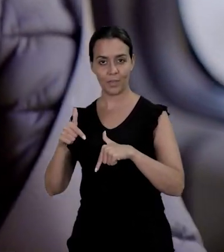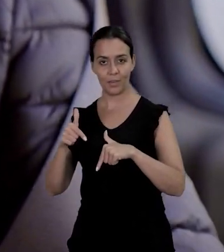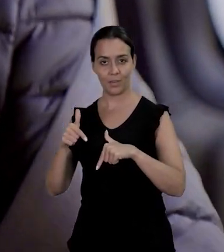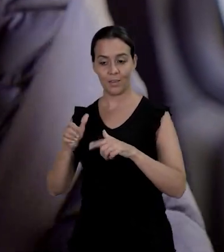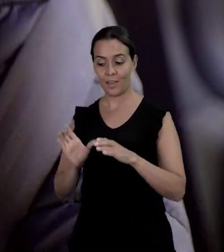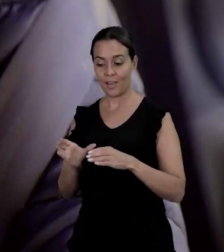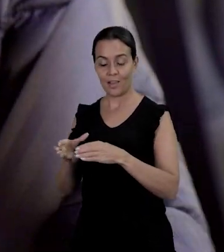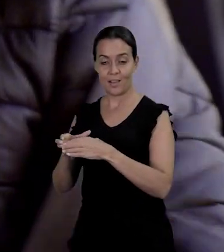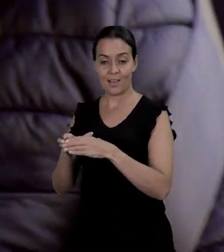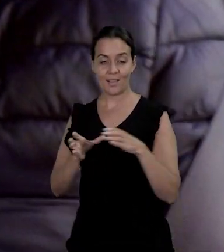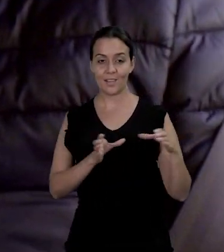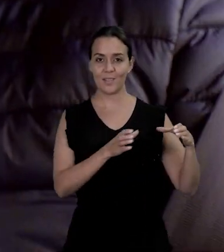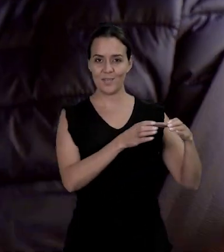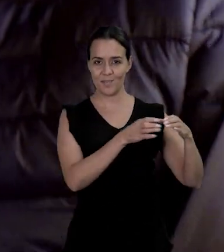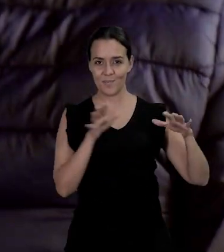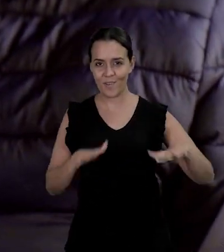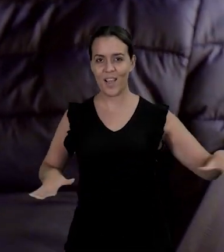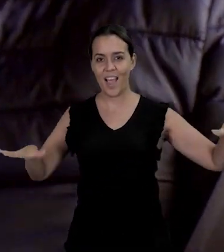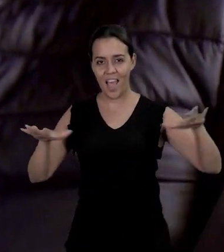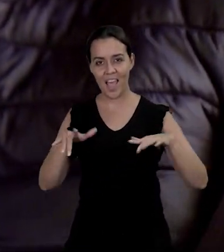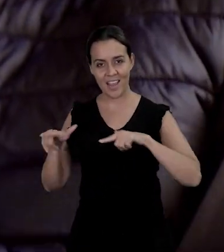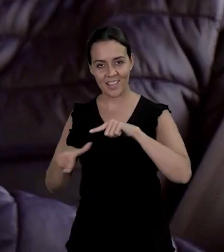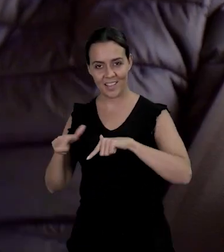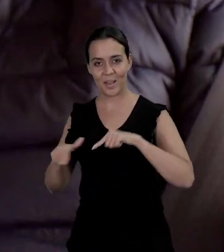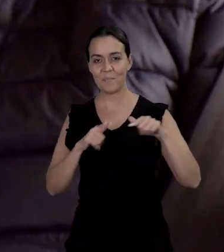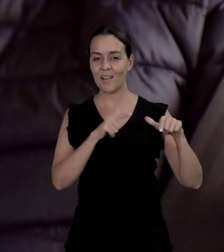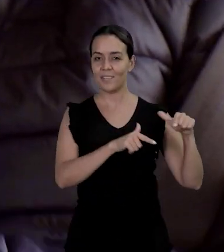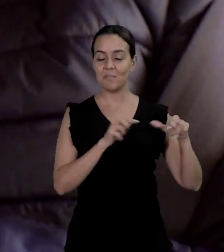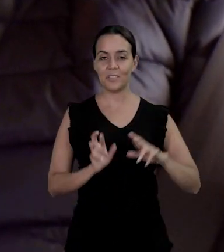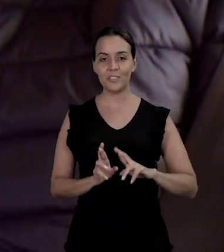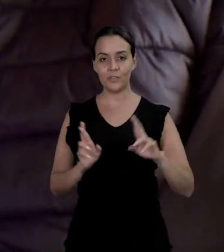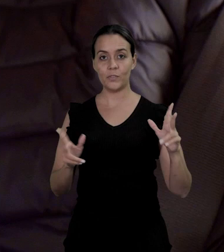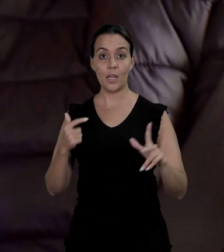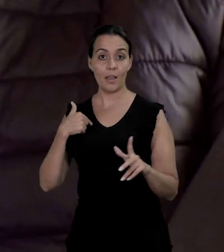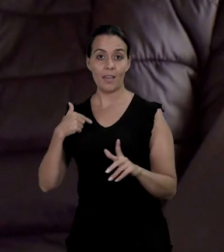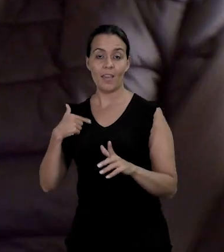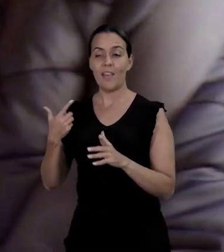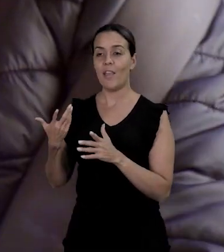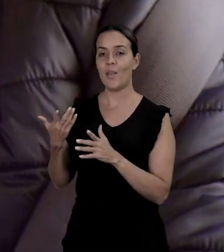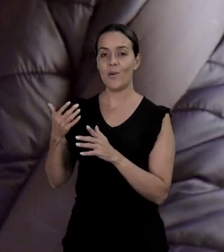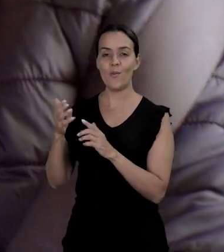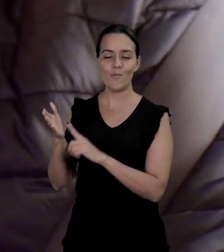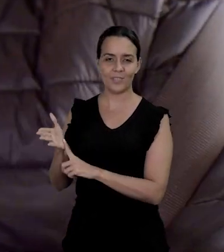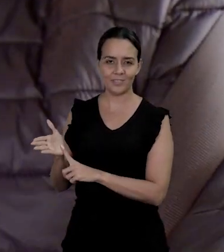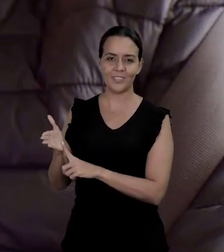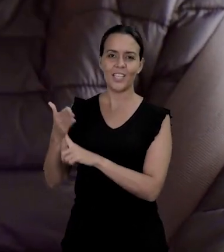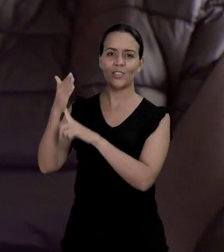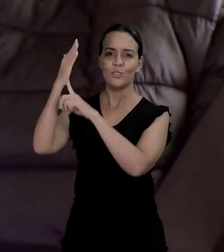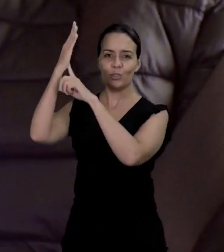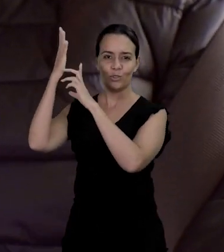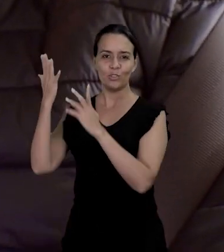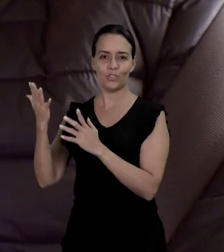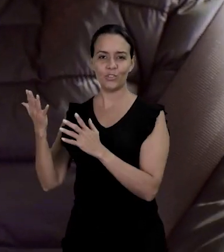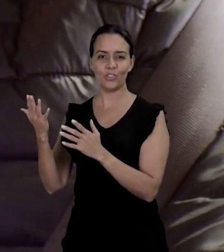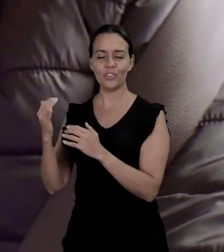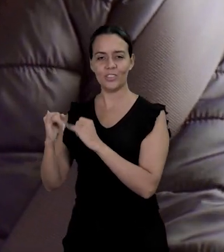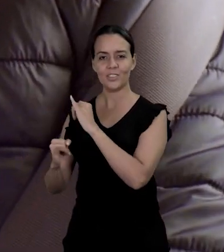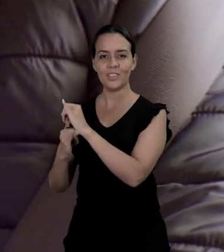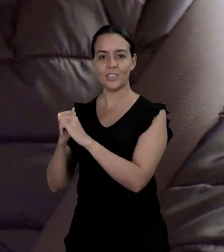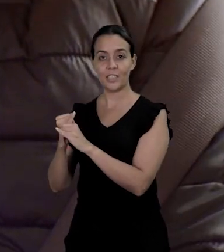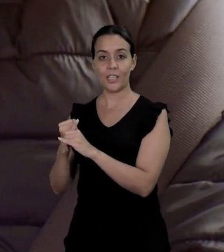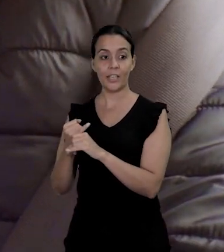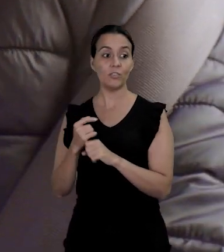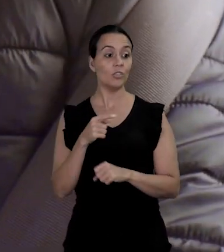da área técnica relacionada à tecnologia, design, você vindo do direito, mas tentando buscar essa tecnologia mais, vamos dizer assim,